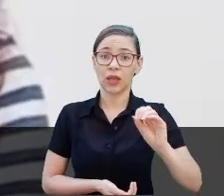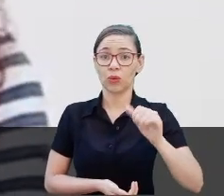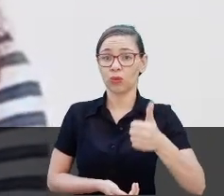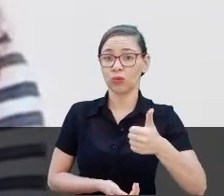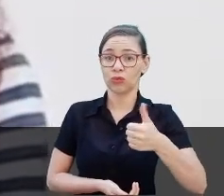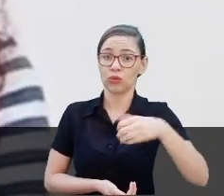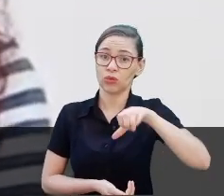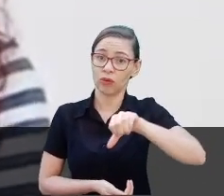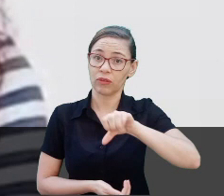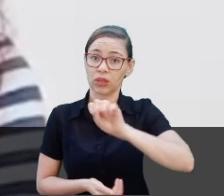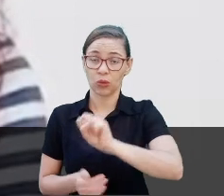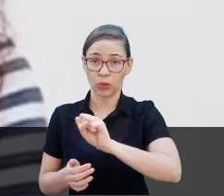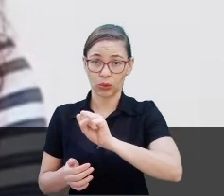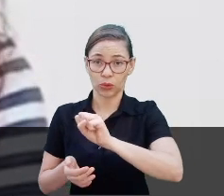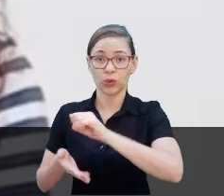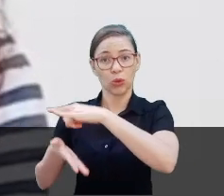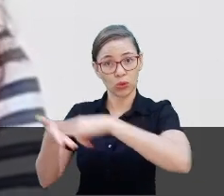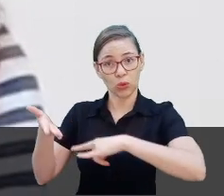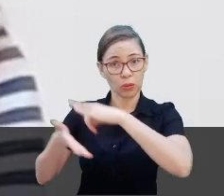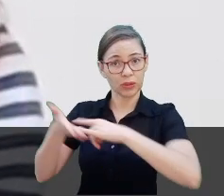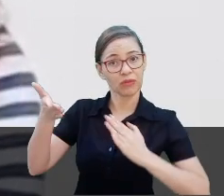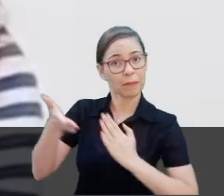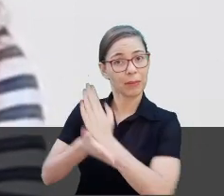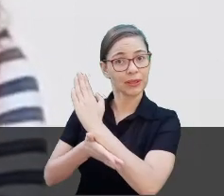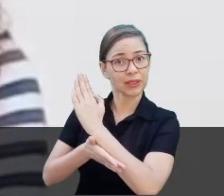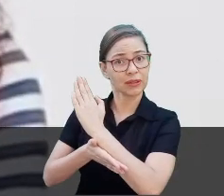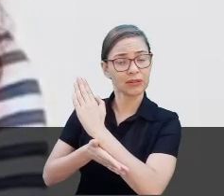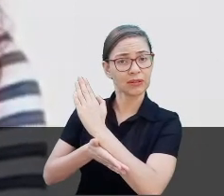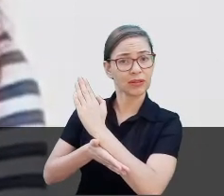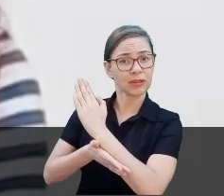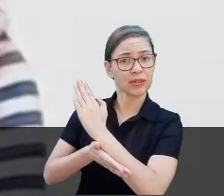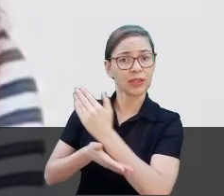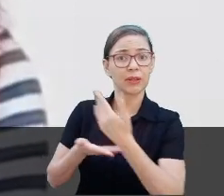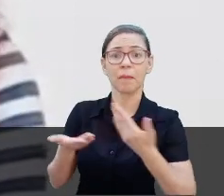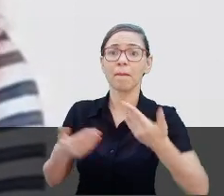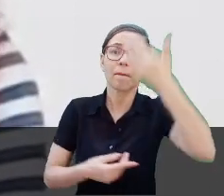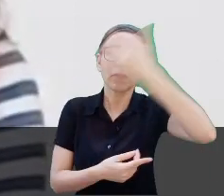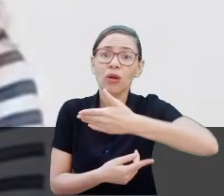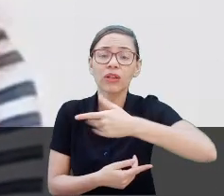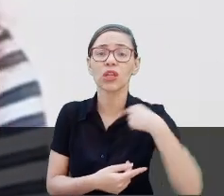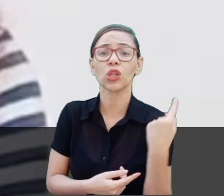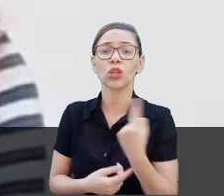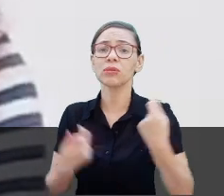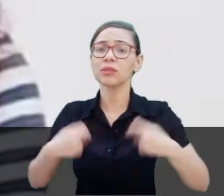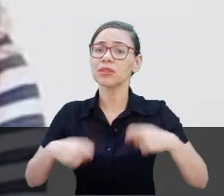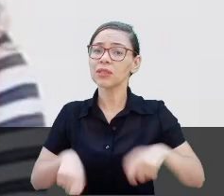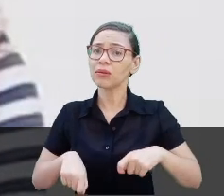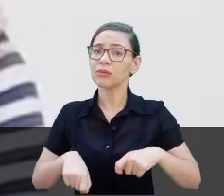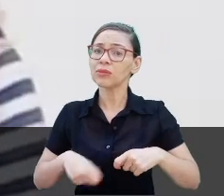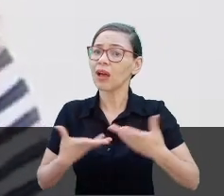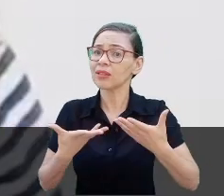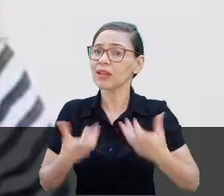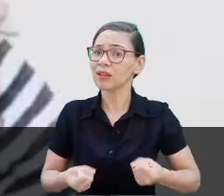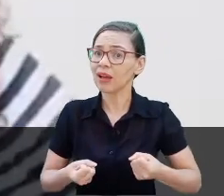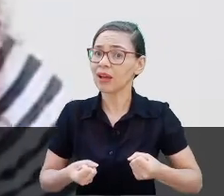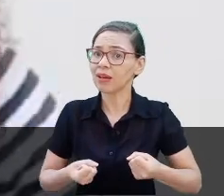torna fundamental a 01/2018 para o exercício profissional da psicologia, tanto com relação às pessoas trans, mas não só, que é um